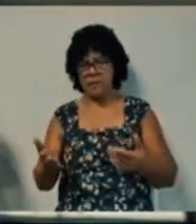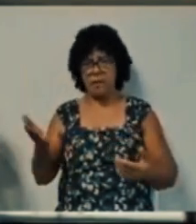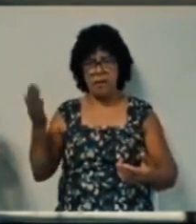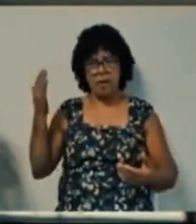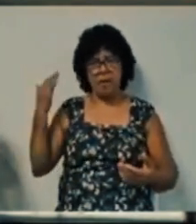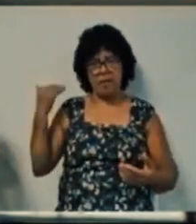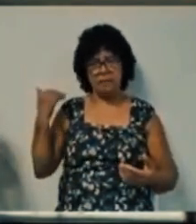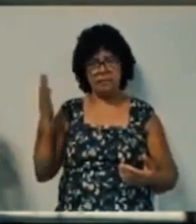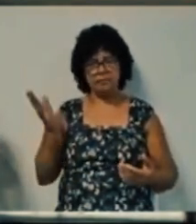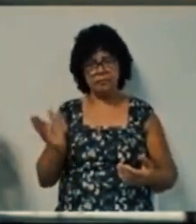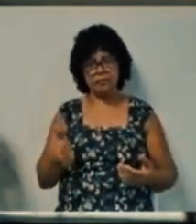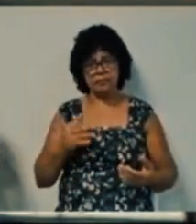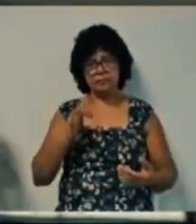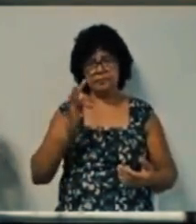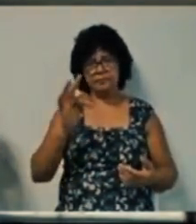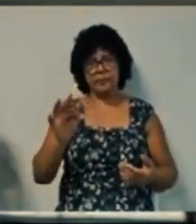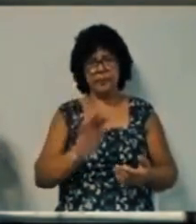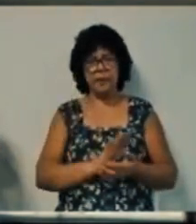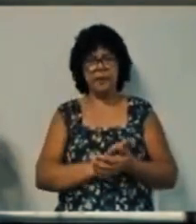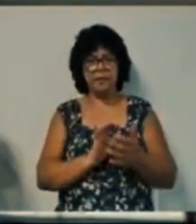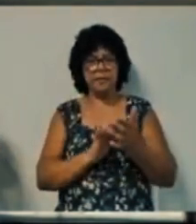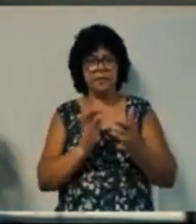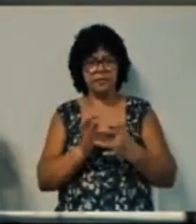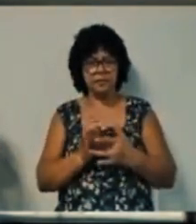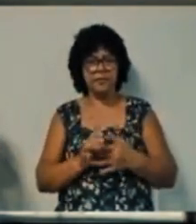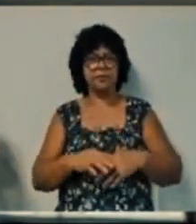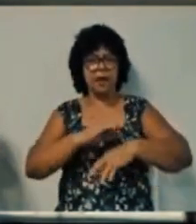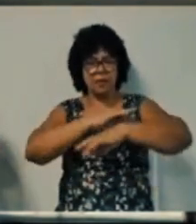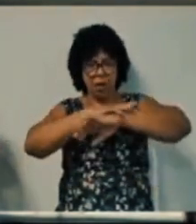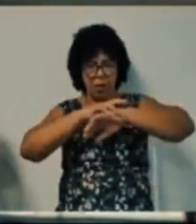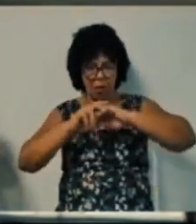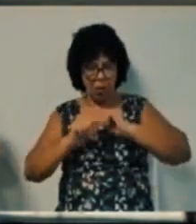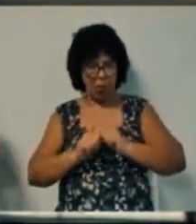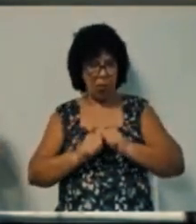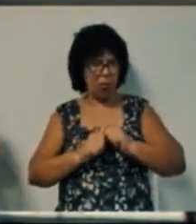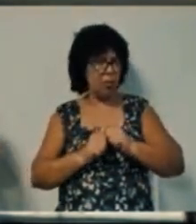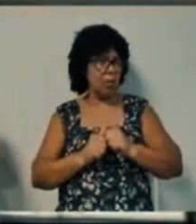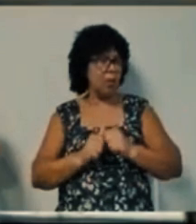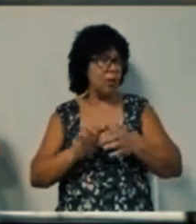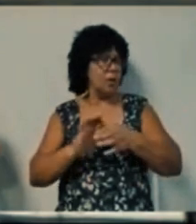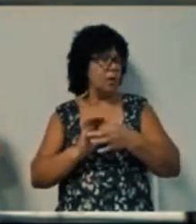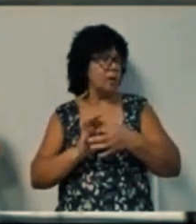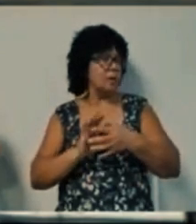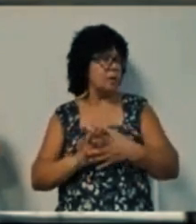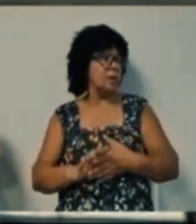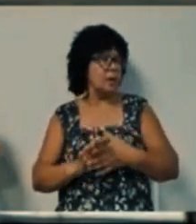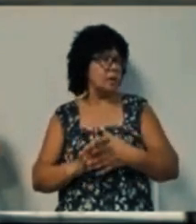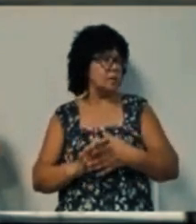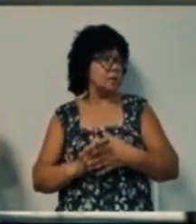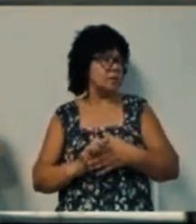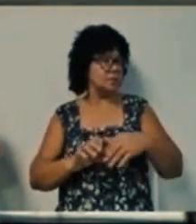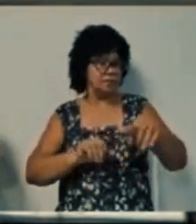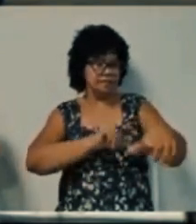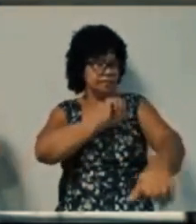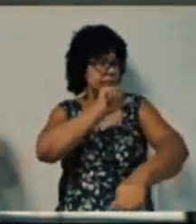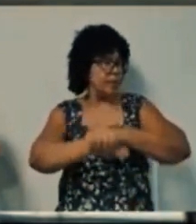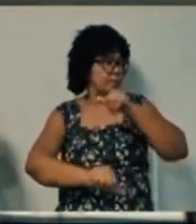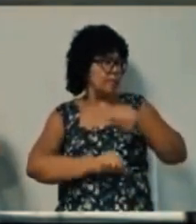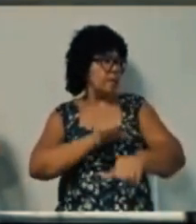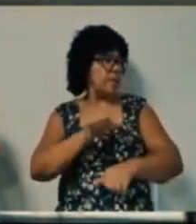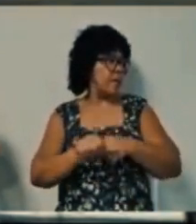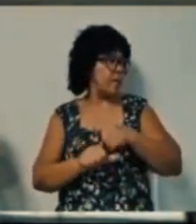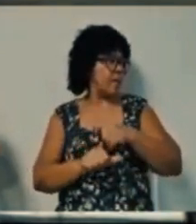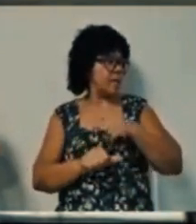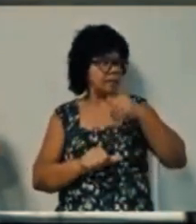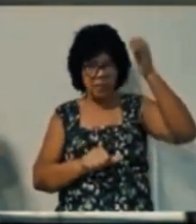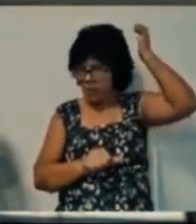cura. Ele ainda cura. Ele ainda liberta. Ele ainda transforma. Eu